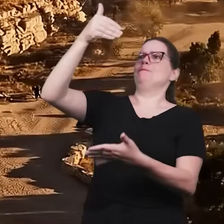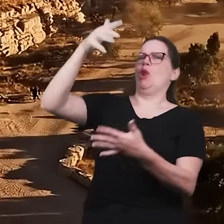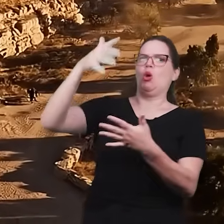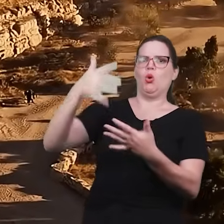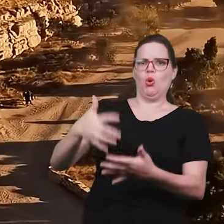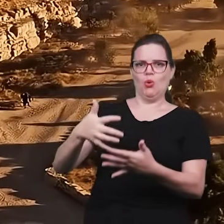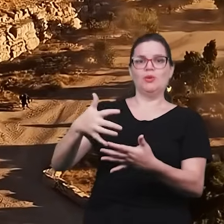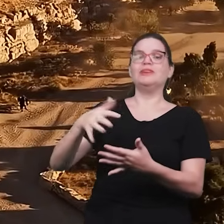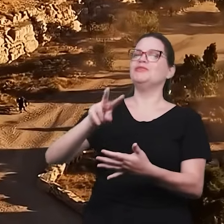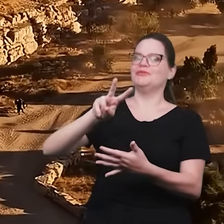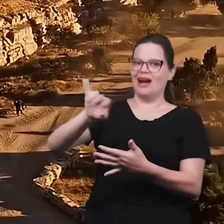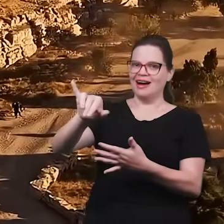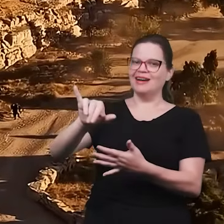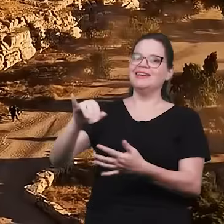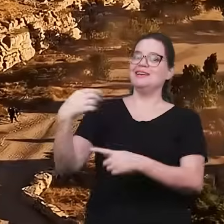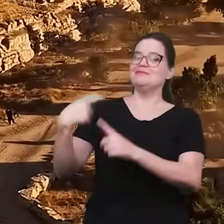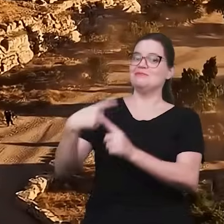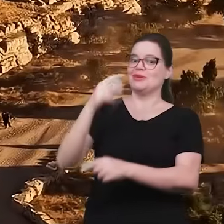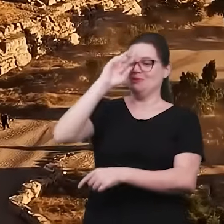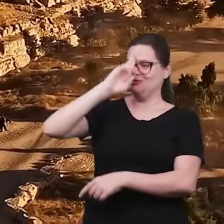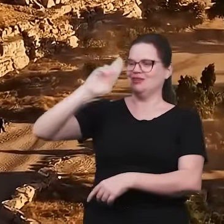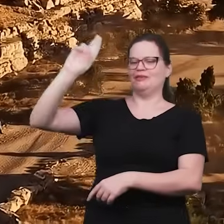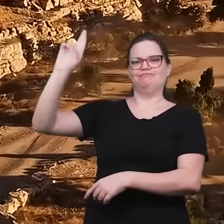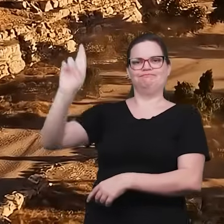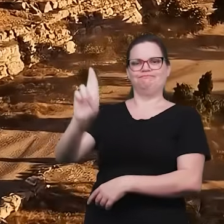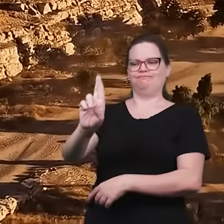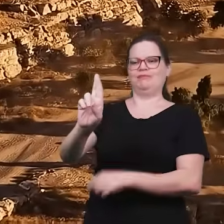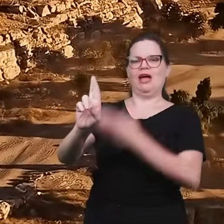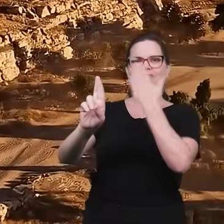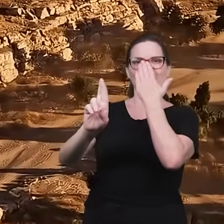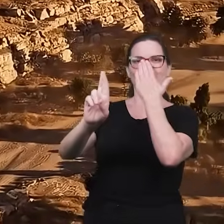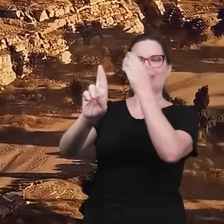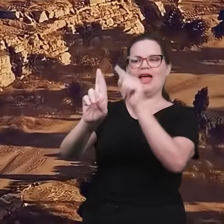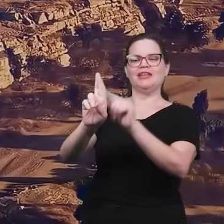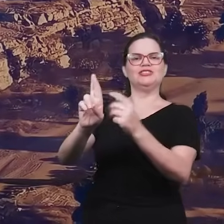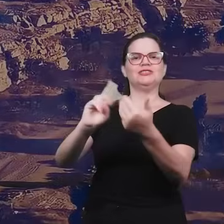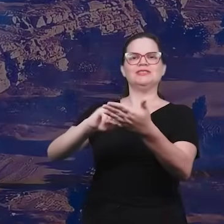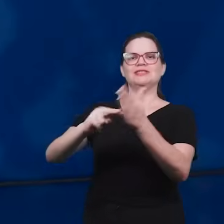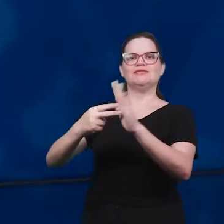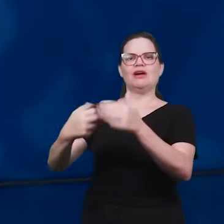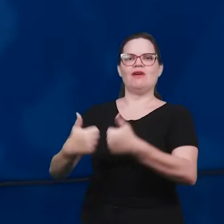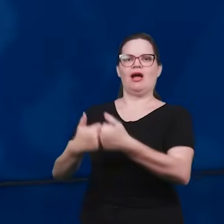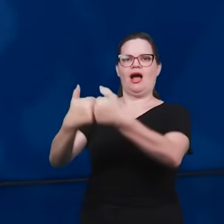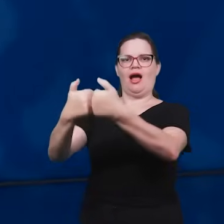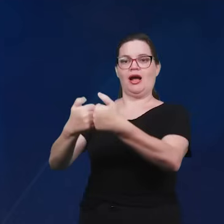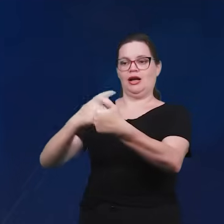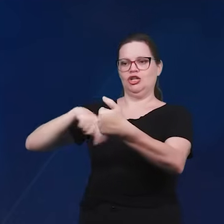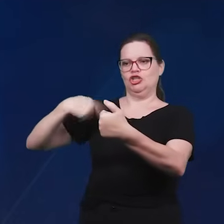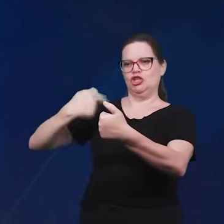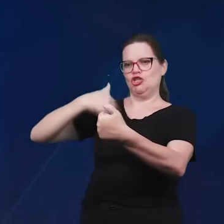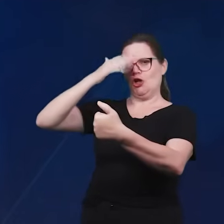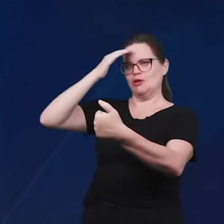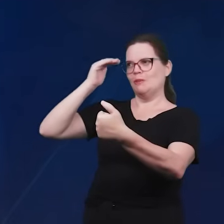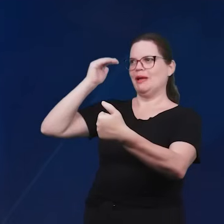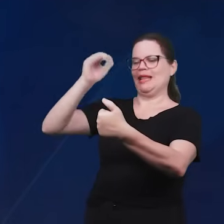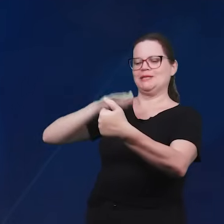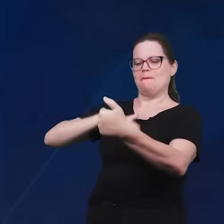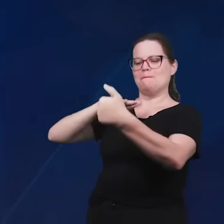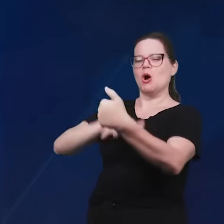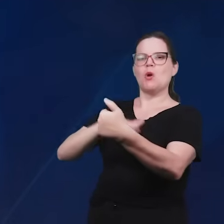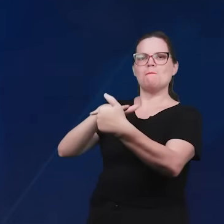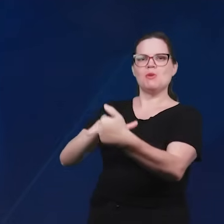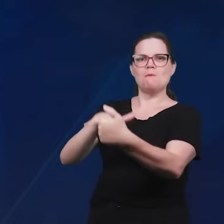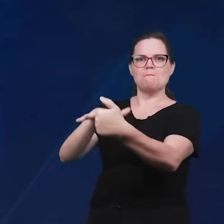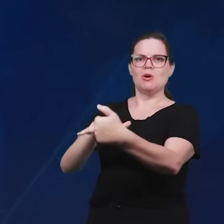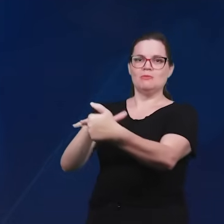o Senhor estava à frente deles, representado pela Arca da Aliança. Deus quer